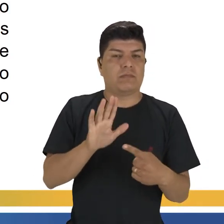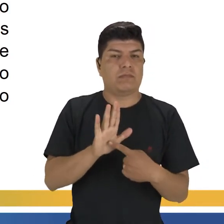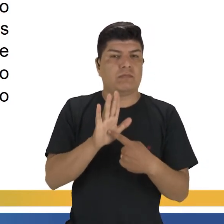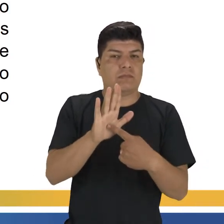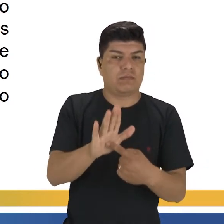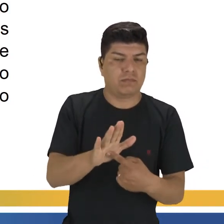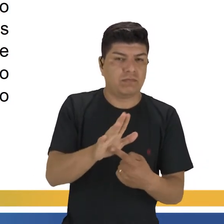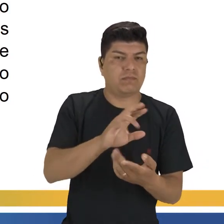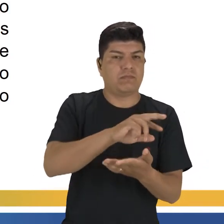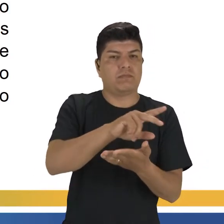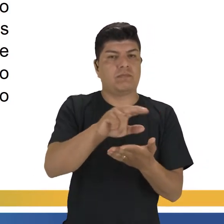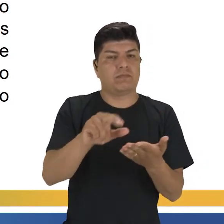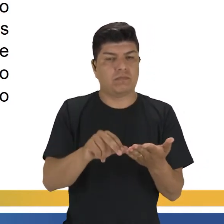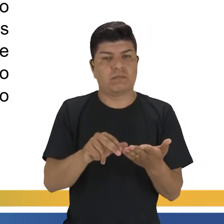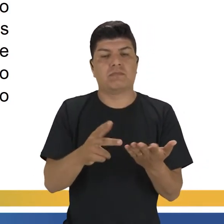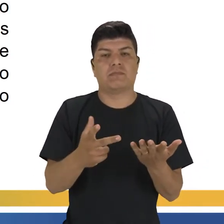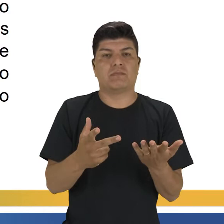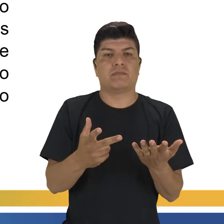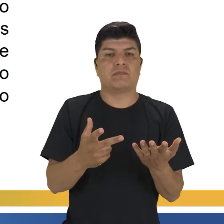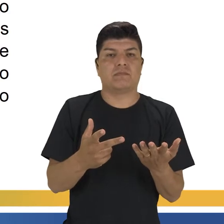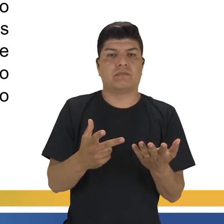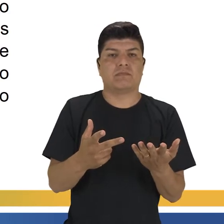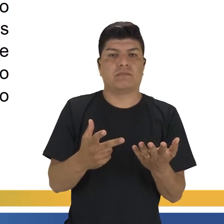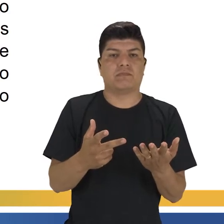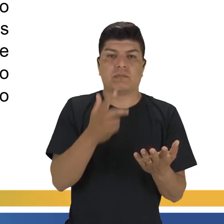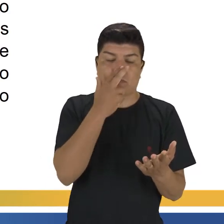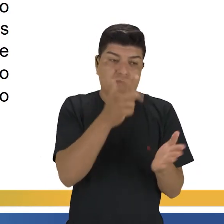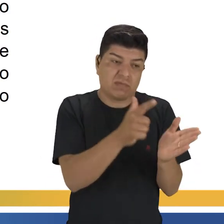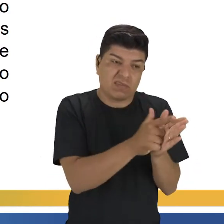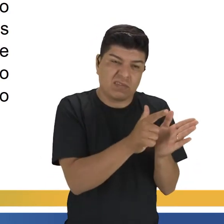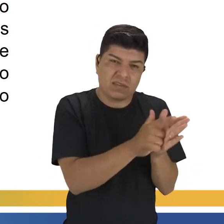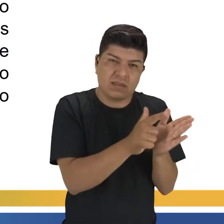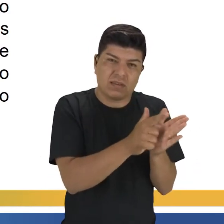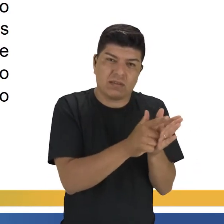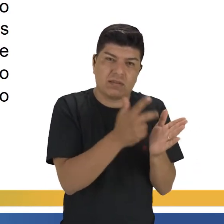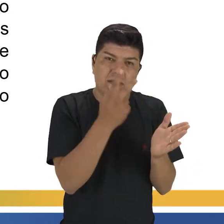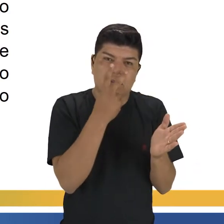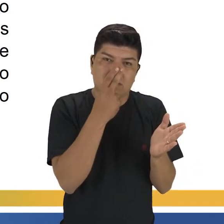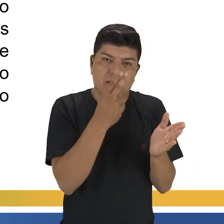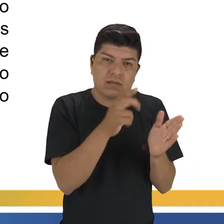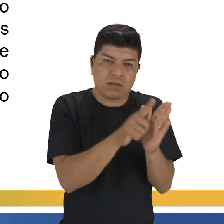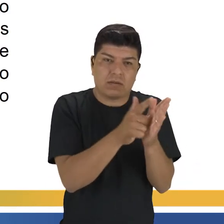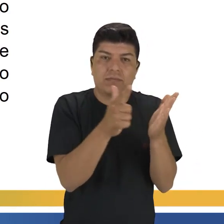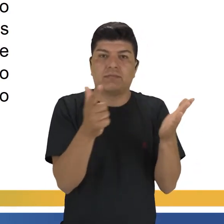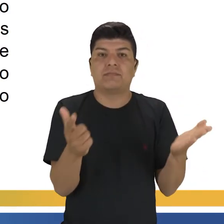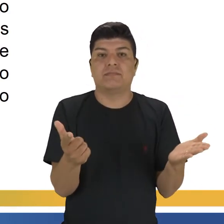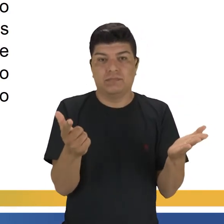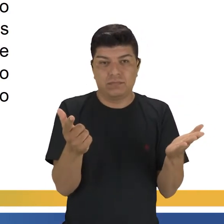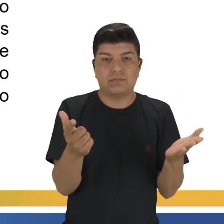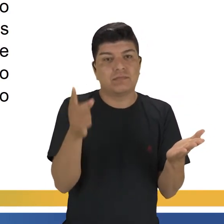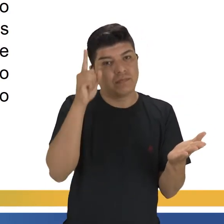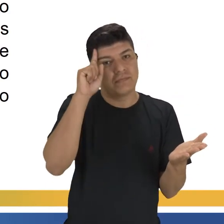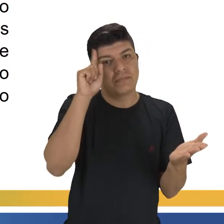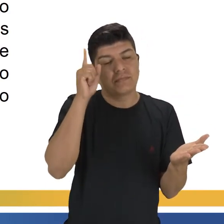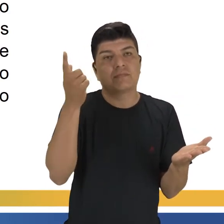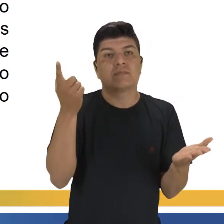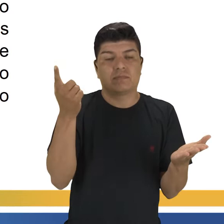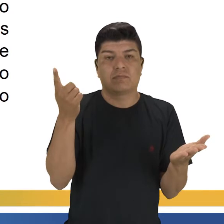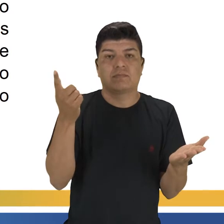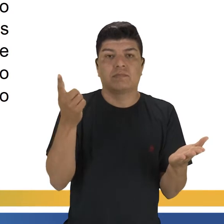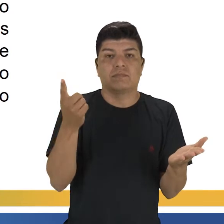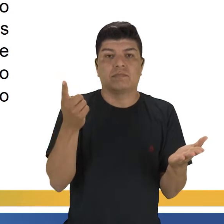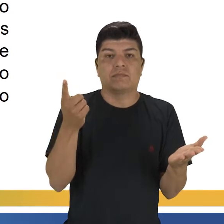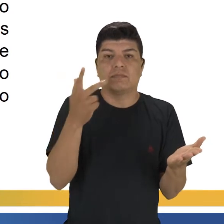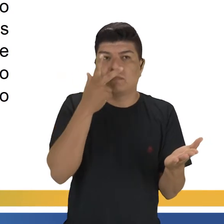sua maioria, em sua grande maioria, nos folhetins, que eram aquelas espécies de jornais, de periódicos. Então,